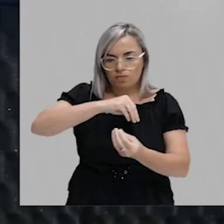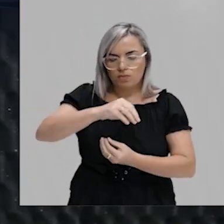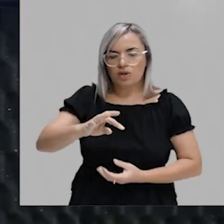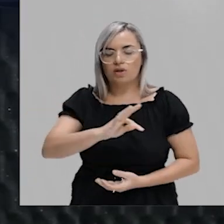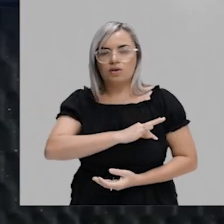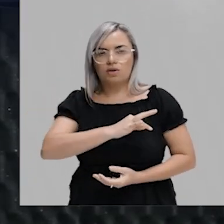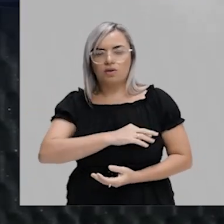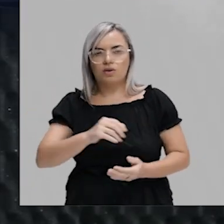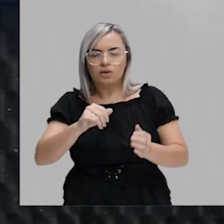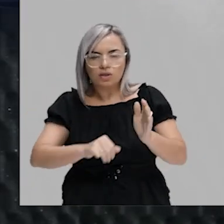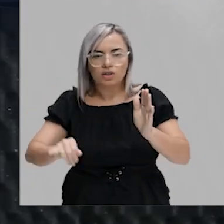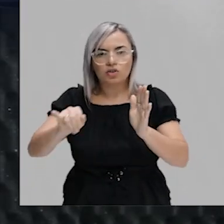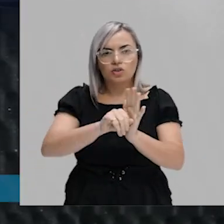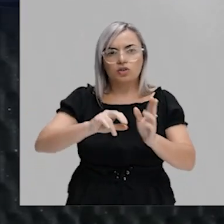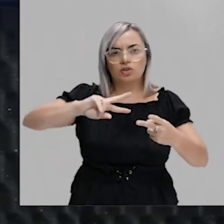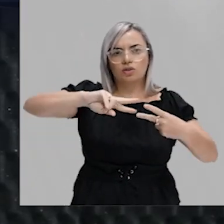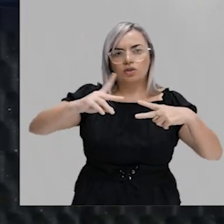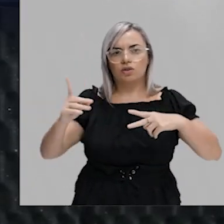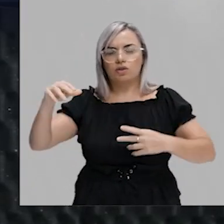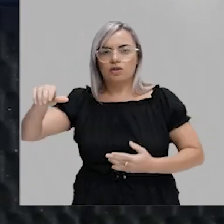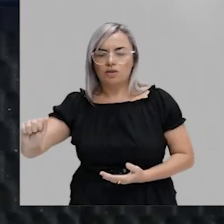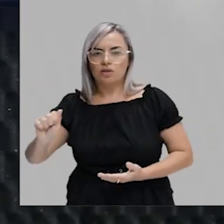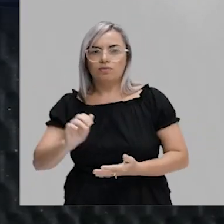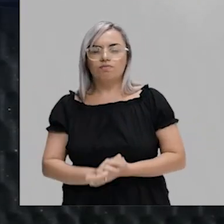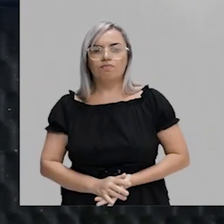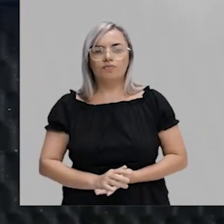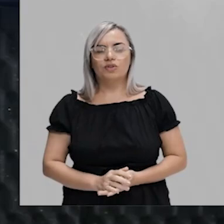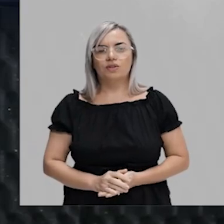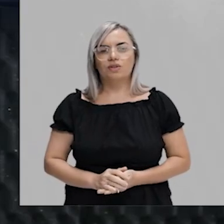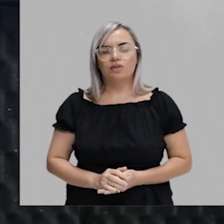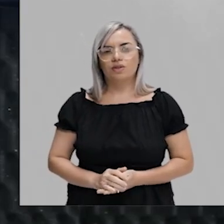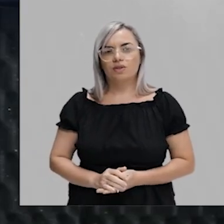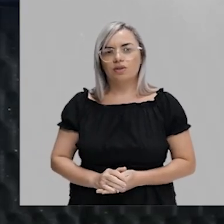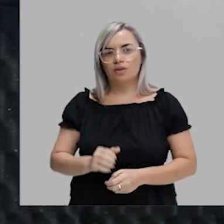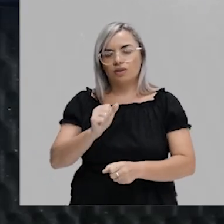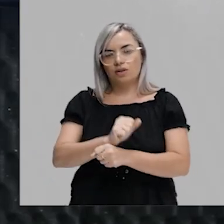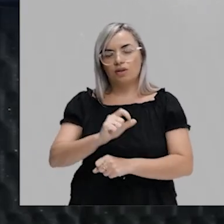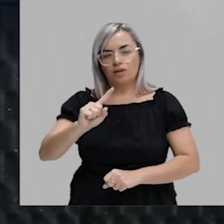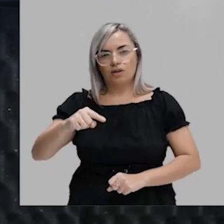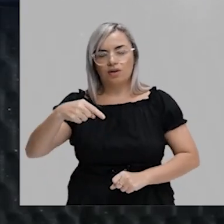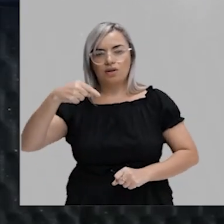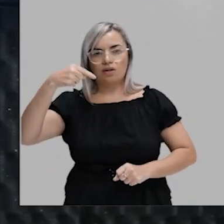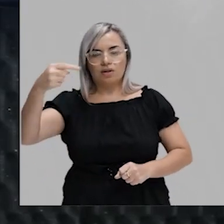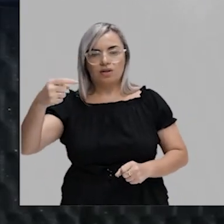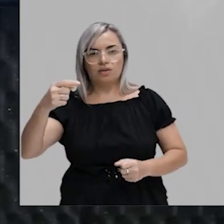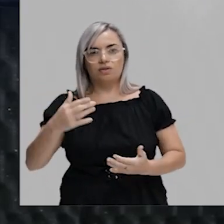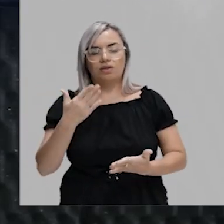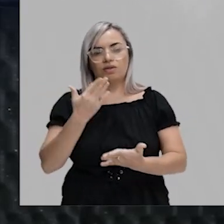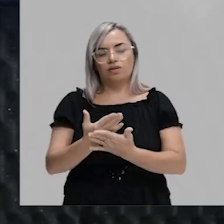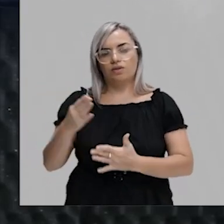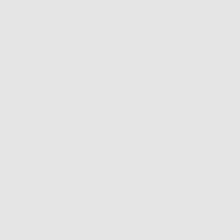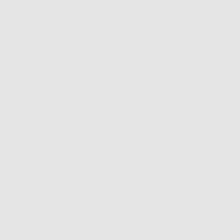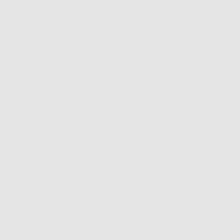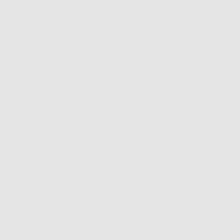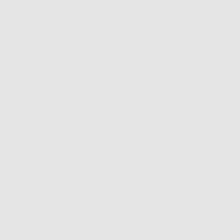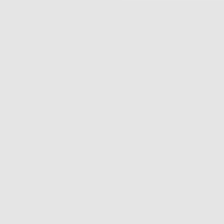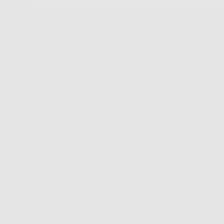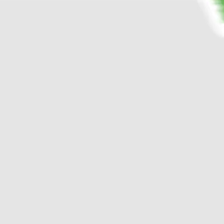de identificação do DNA. E eu aguardo vocês na próxima aula de biologia. Fiquem em casa aprendendo. Até mais. Tchau, tchau.